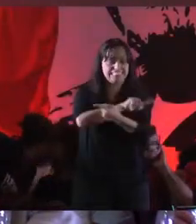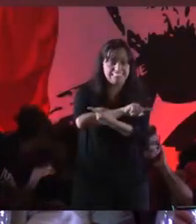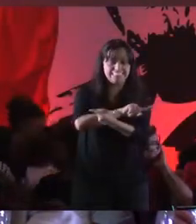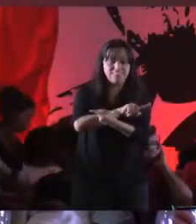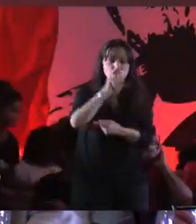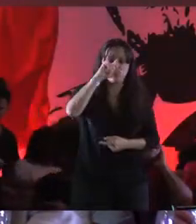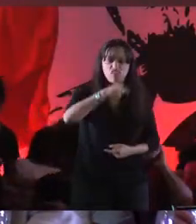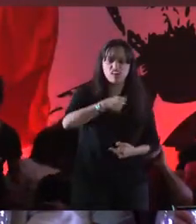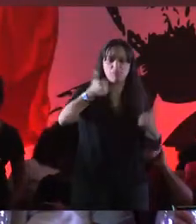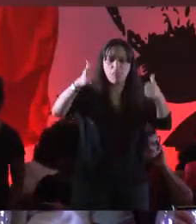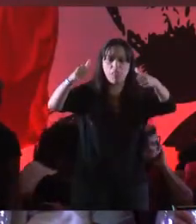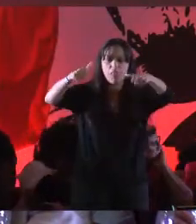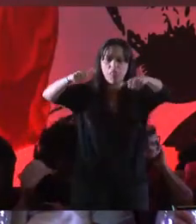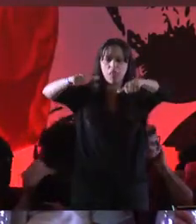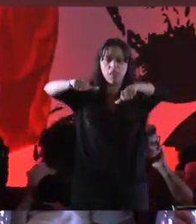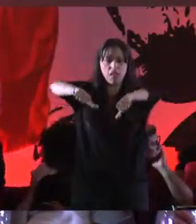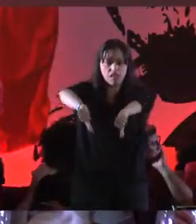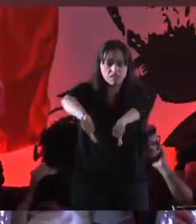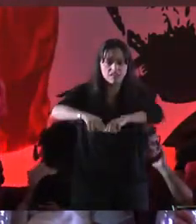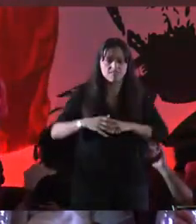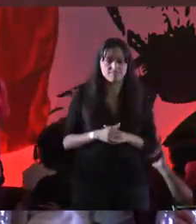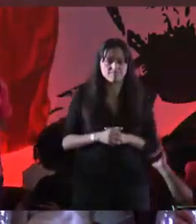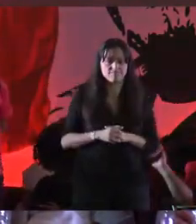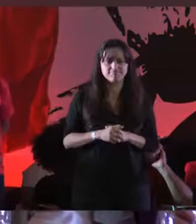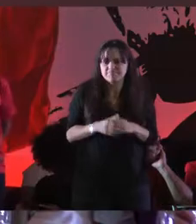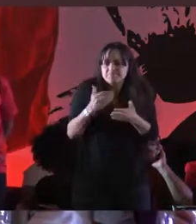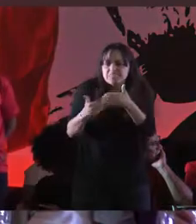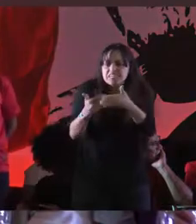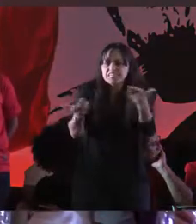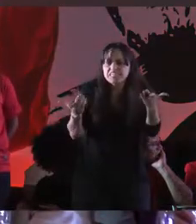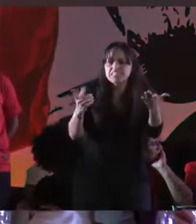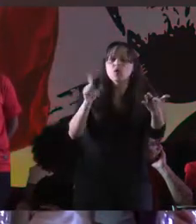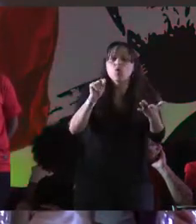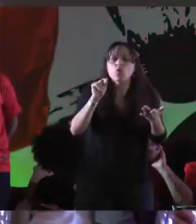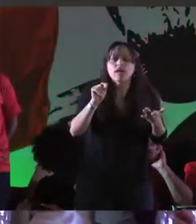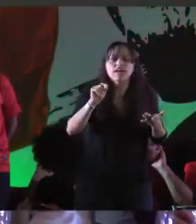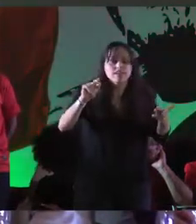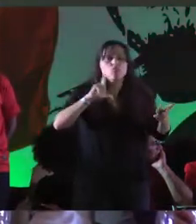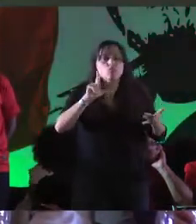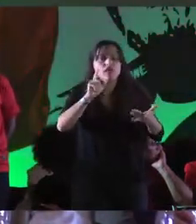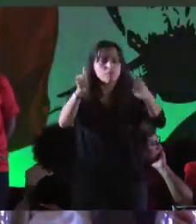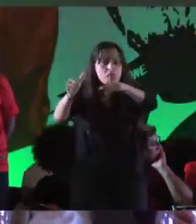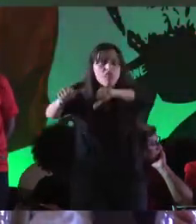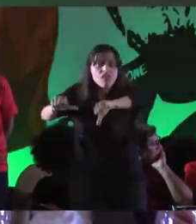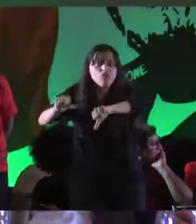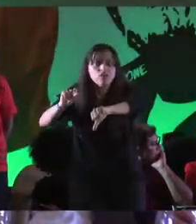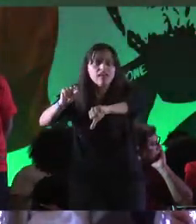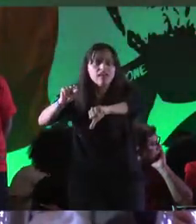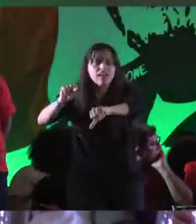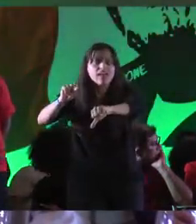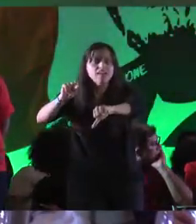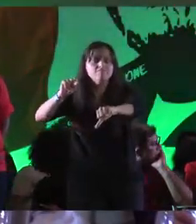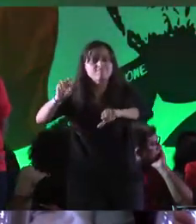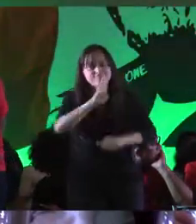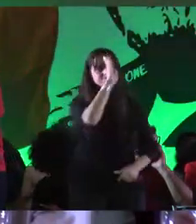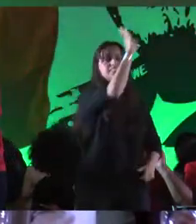afundaram, eles fazem pesquisa e o que acontece? Sobe Lula, sobe Lula!